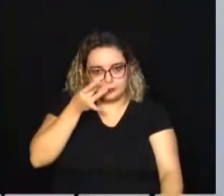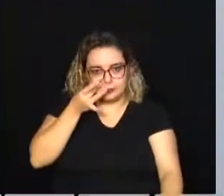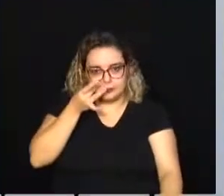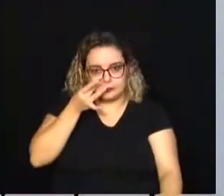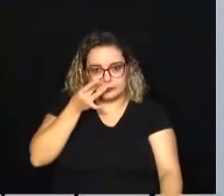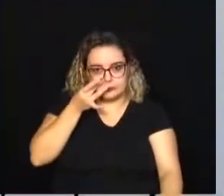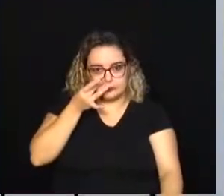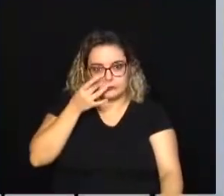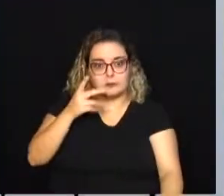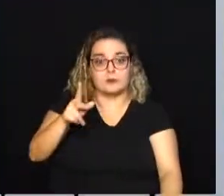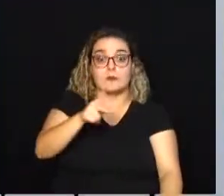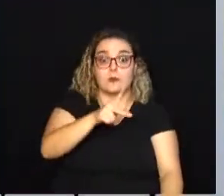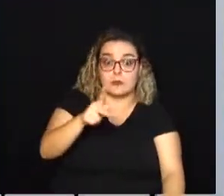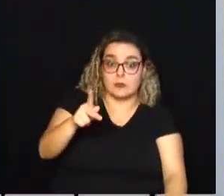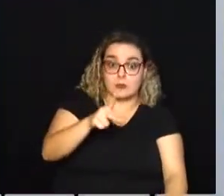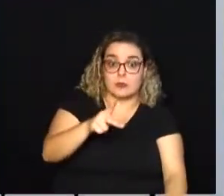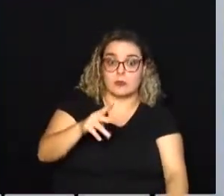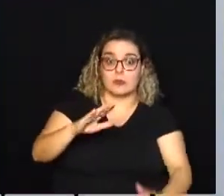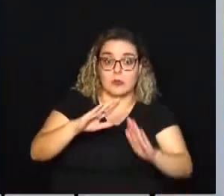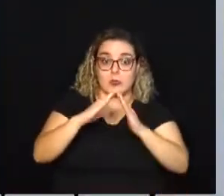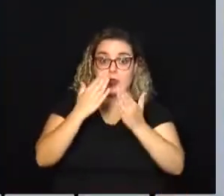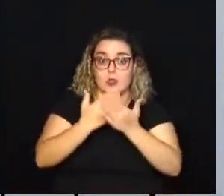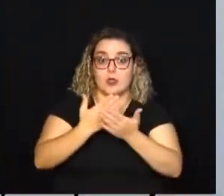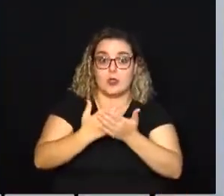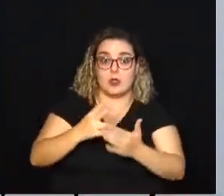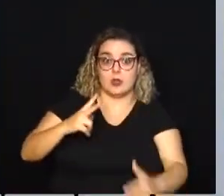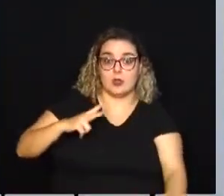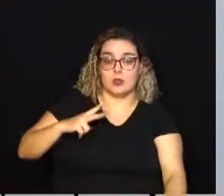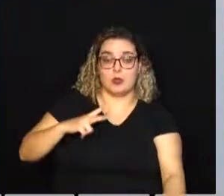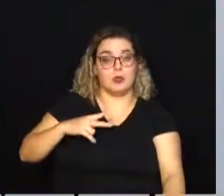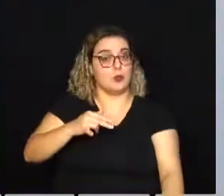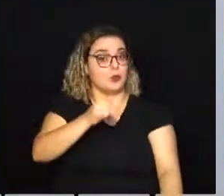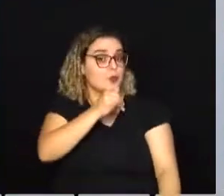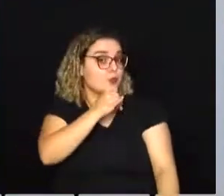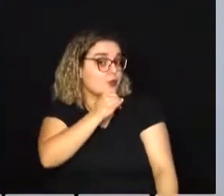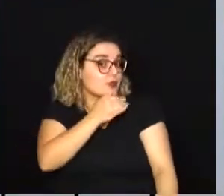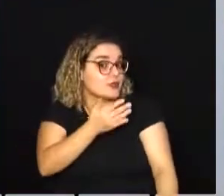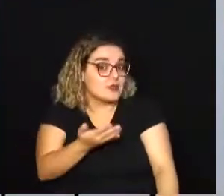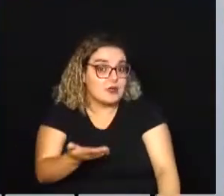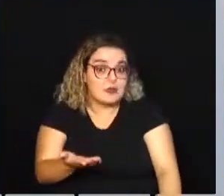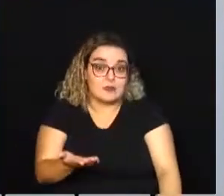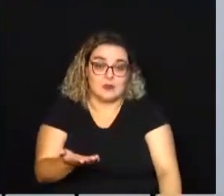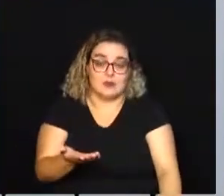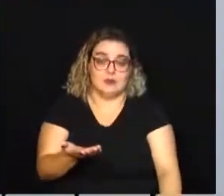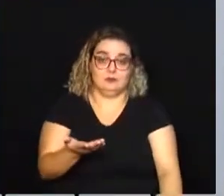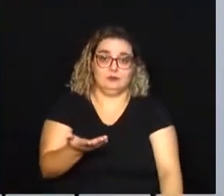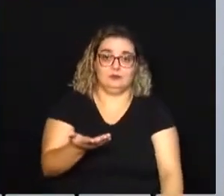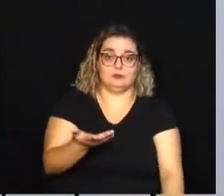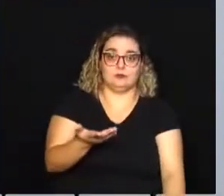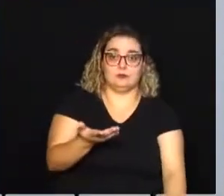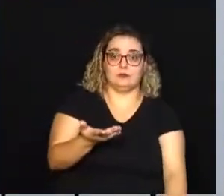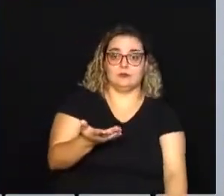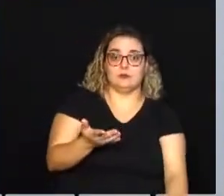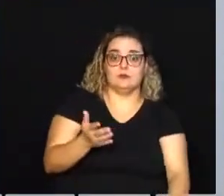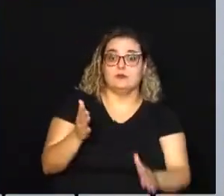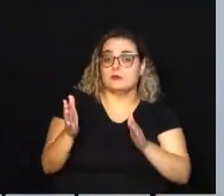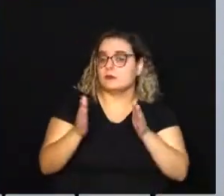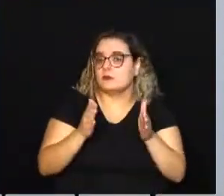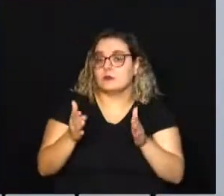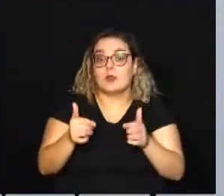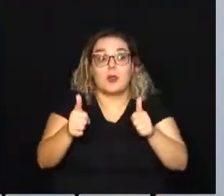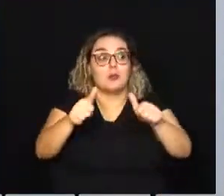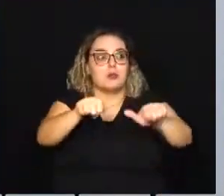da professora da escola particular, né? É um exemplo. Se a gente... E o momento agora será pior